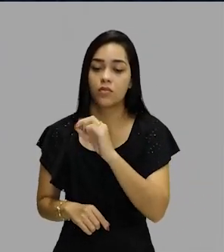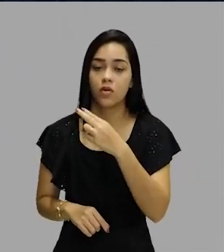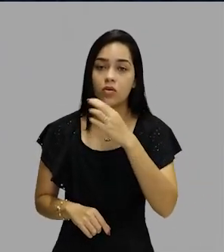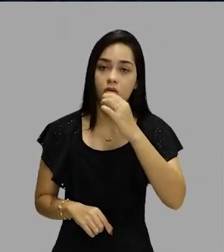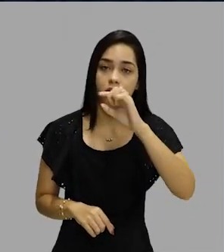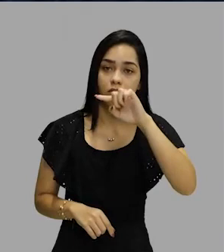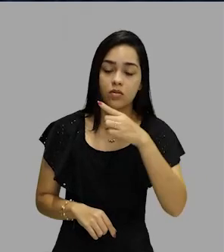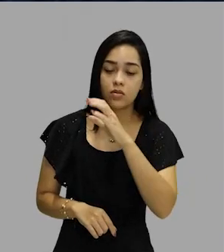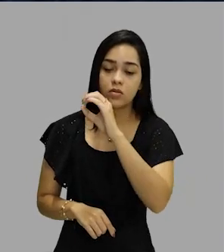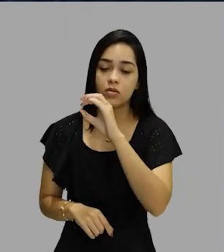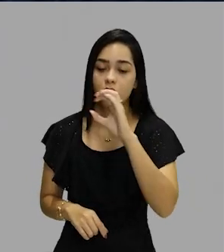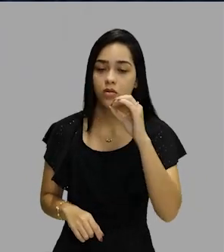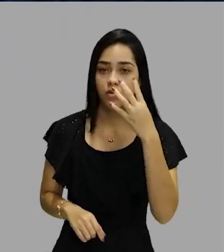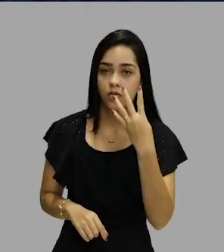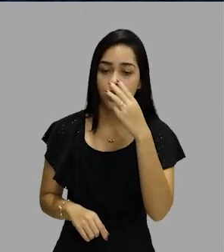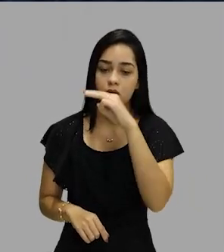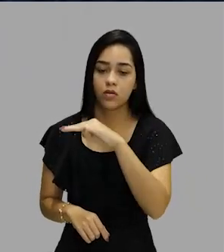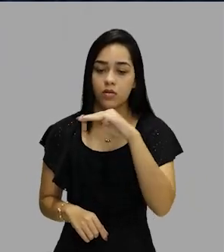0,002 ou